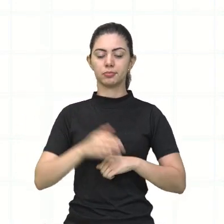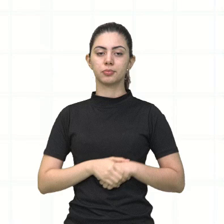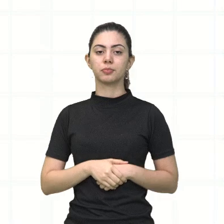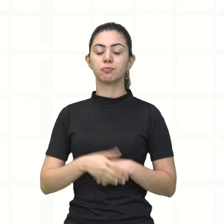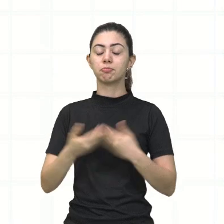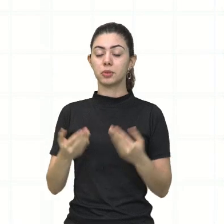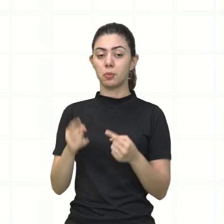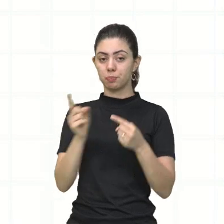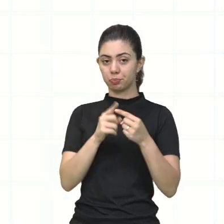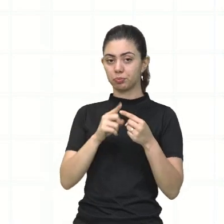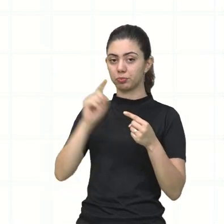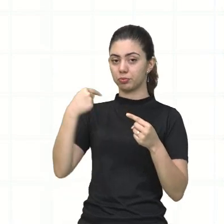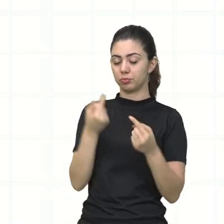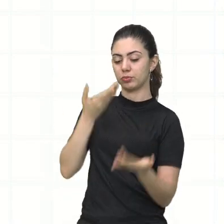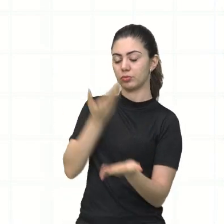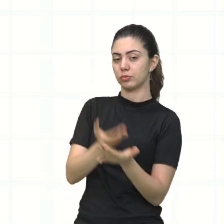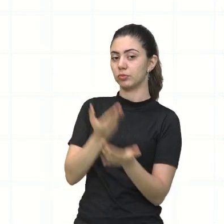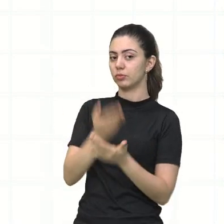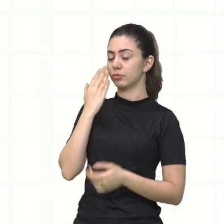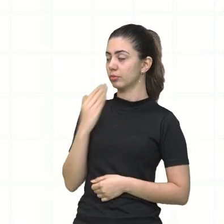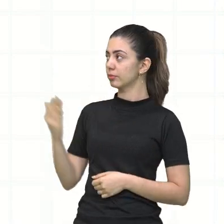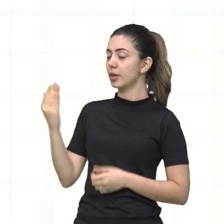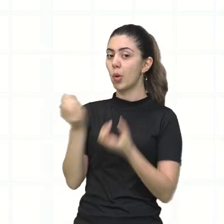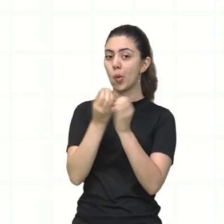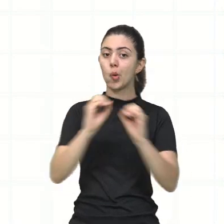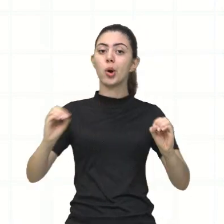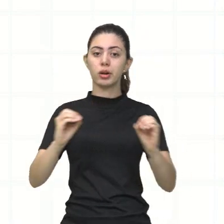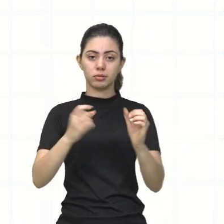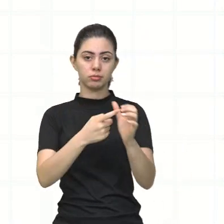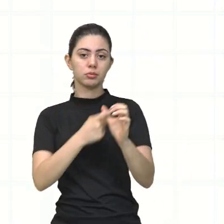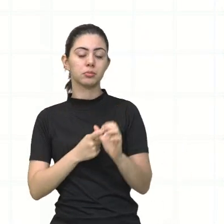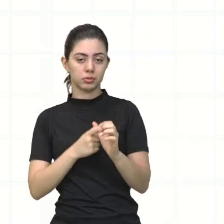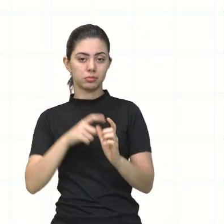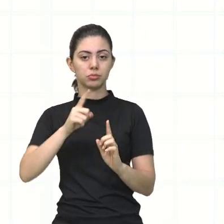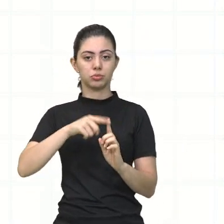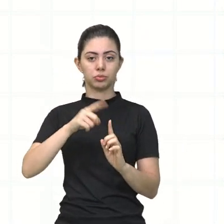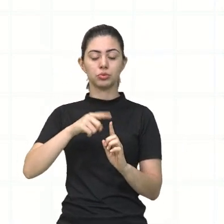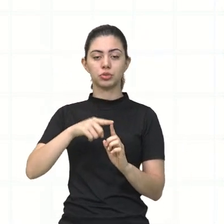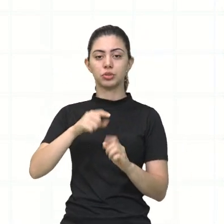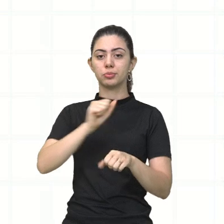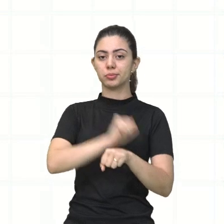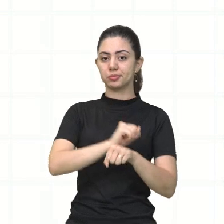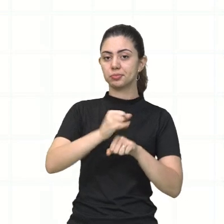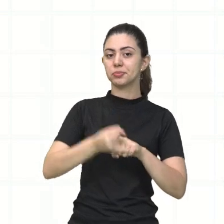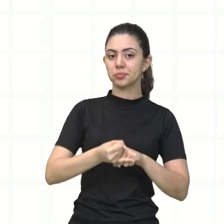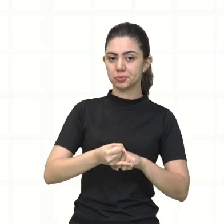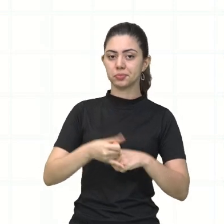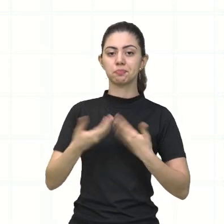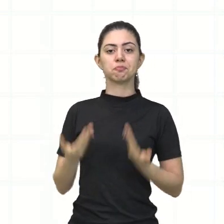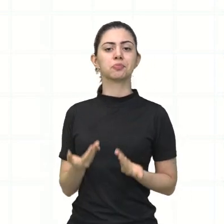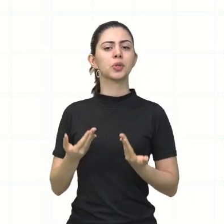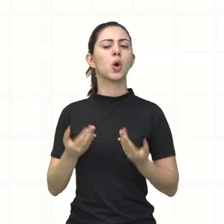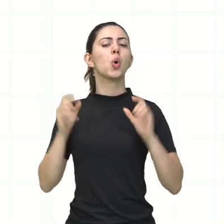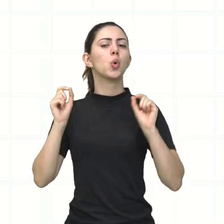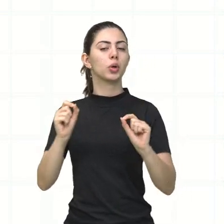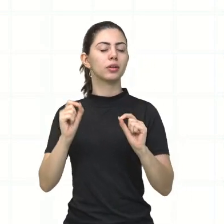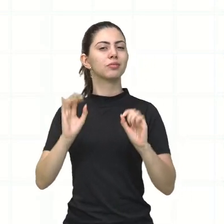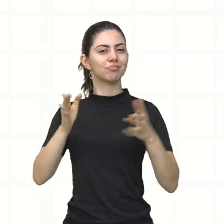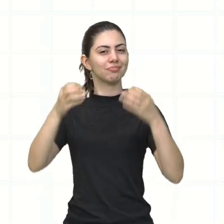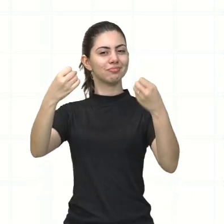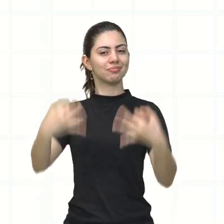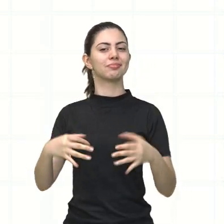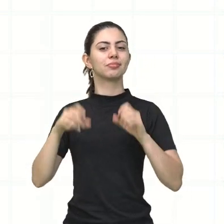A primeira, então, que nós vamos observar aqui são as orações subordinadas a adjetivos, que são aquelas, como eu disse para vocês,